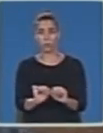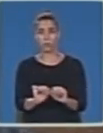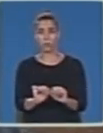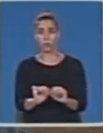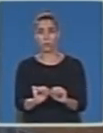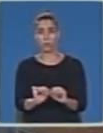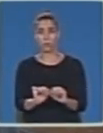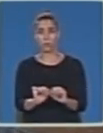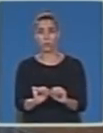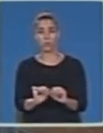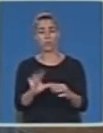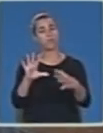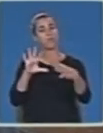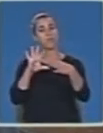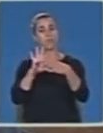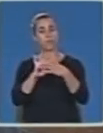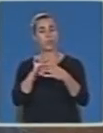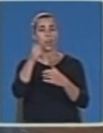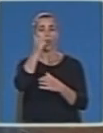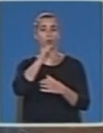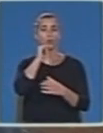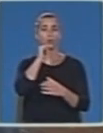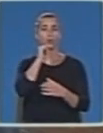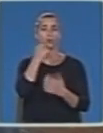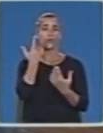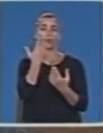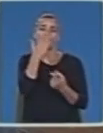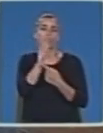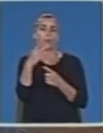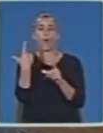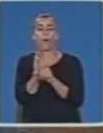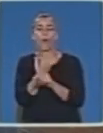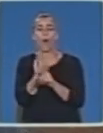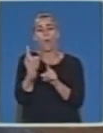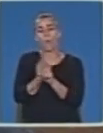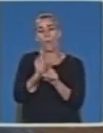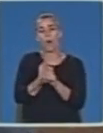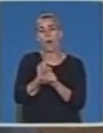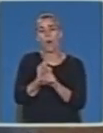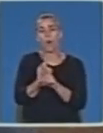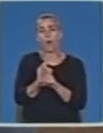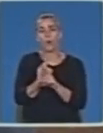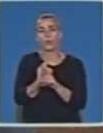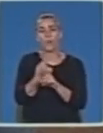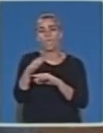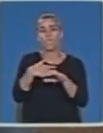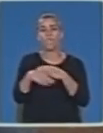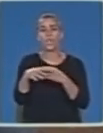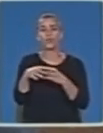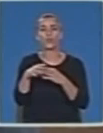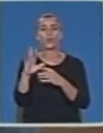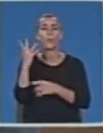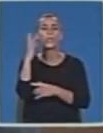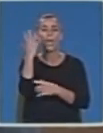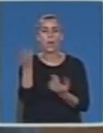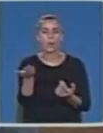era algo que tinha muito mais a ver com os Açores do que estar a comprar, por exemplo, uma peça, um carro de bois pequenino feito de pinho, por exemplo, porque não um carro de bois feito